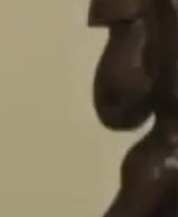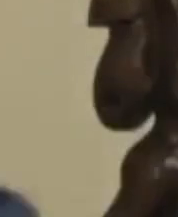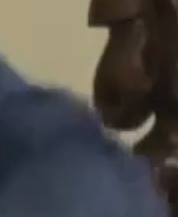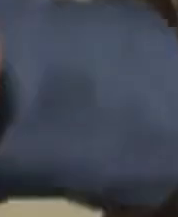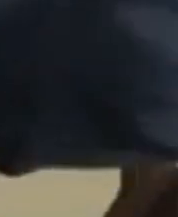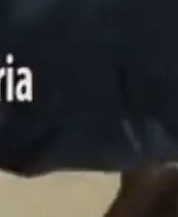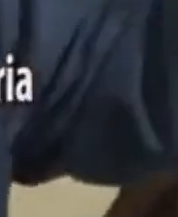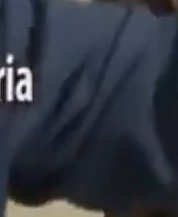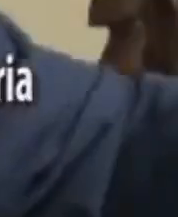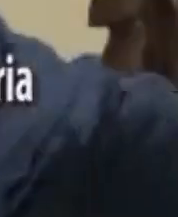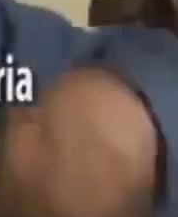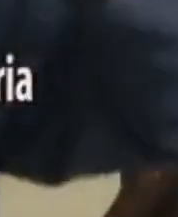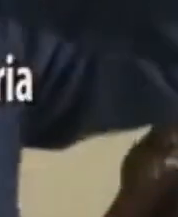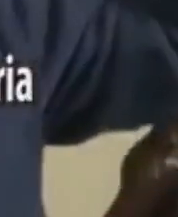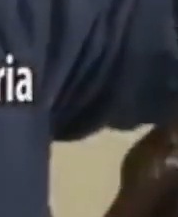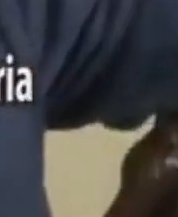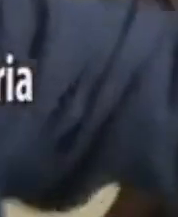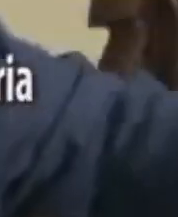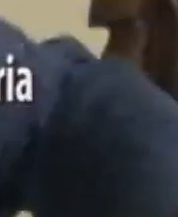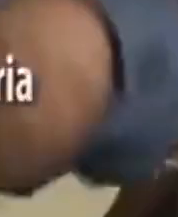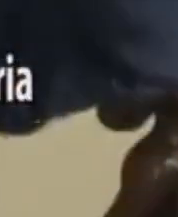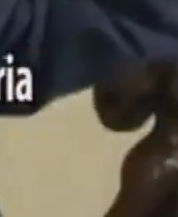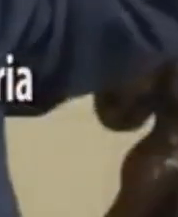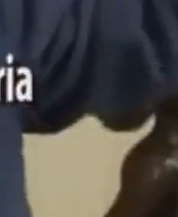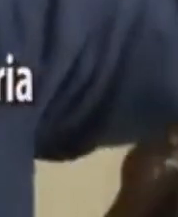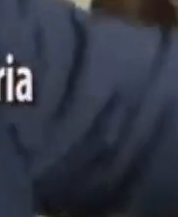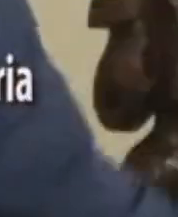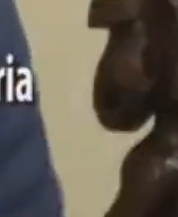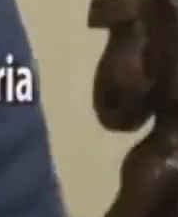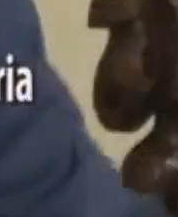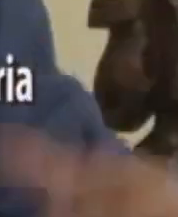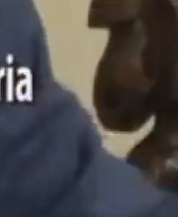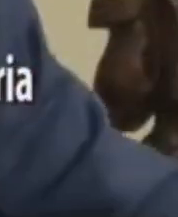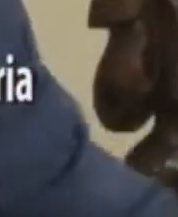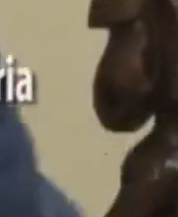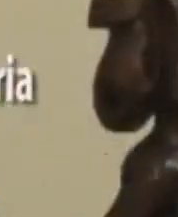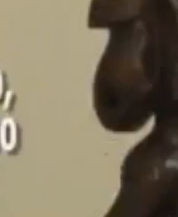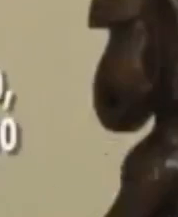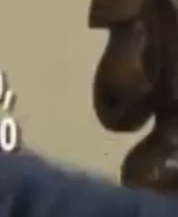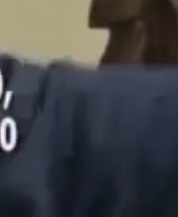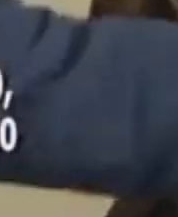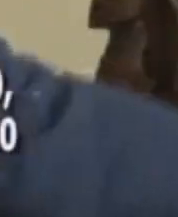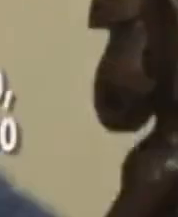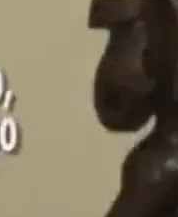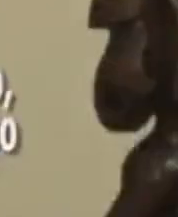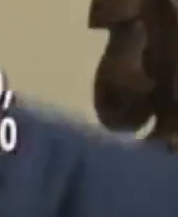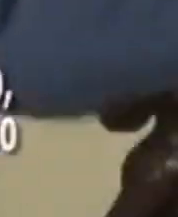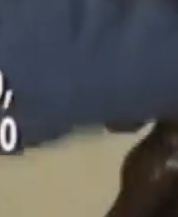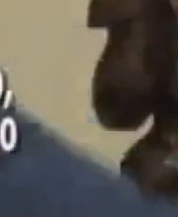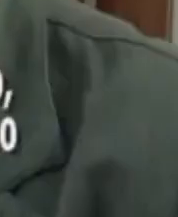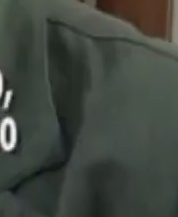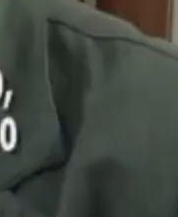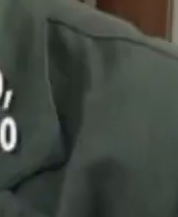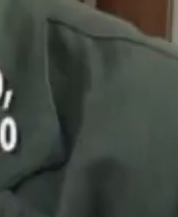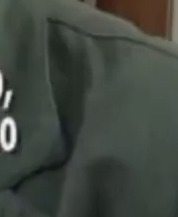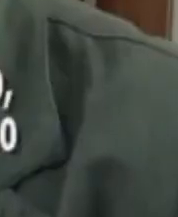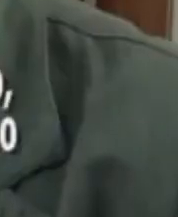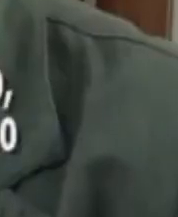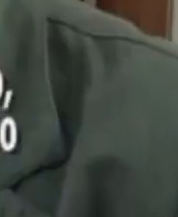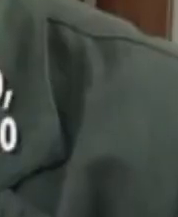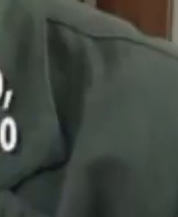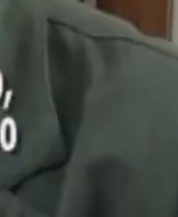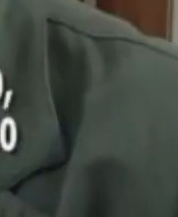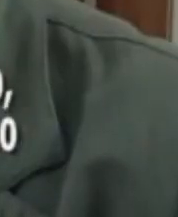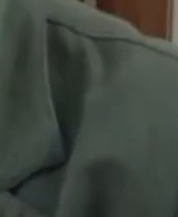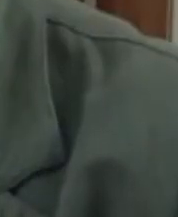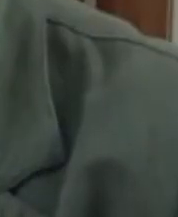academias. União Soviética, na Sérvia, na Jugoslávia, na Bulgária, aqui mesmo, eu passei aqui, na Máximo Gomes,